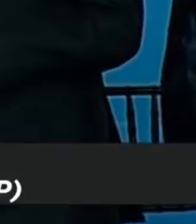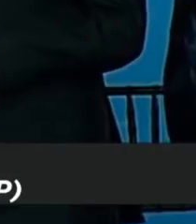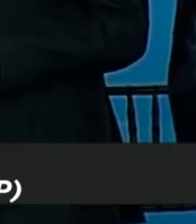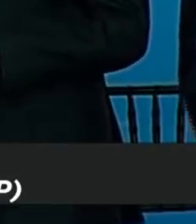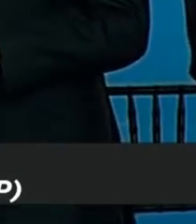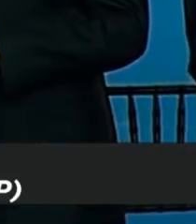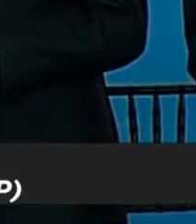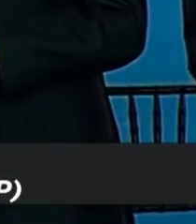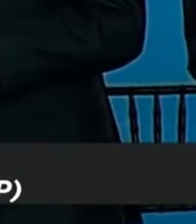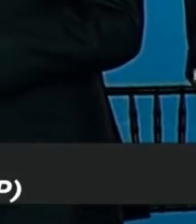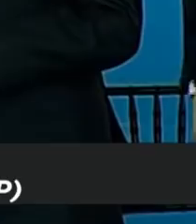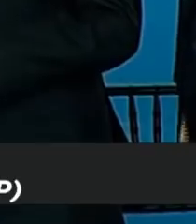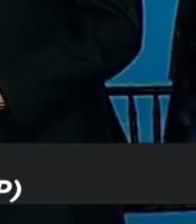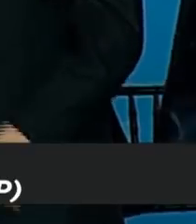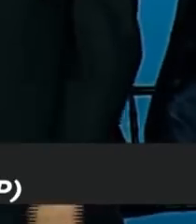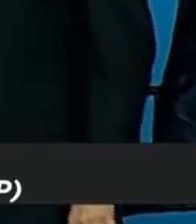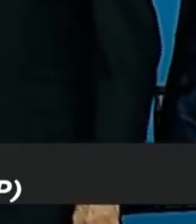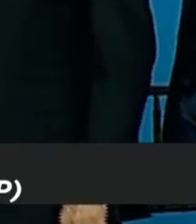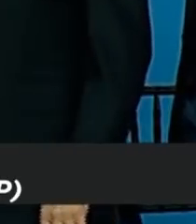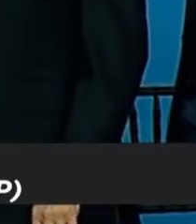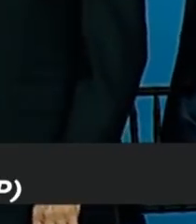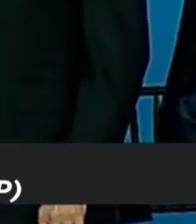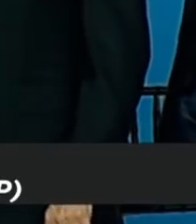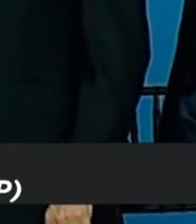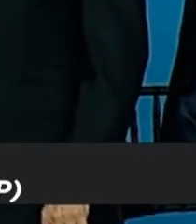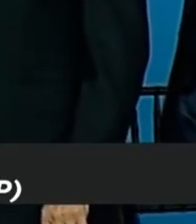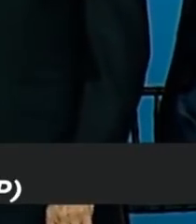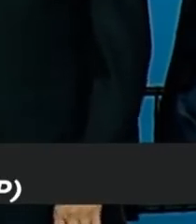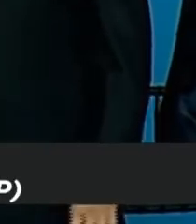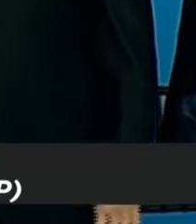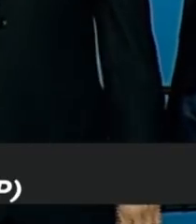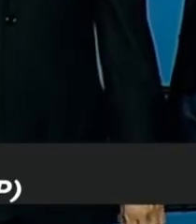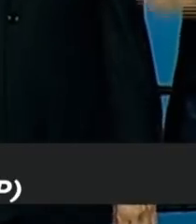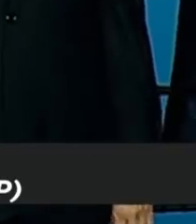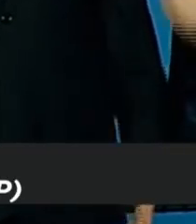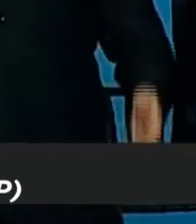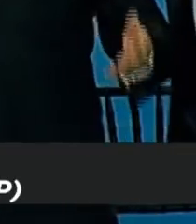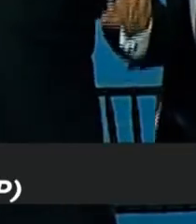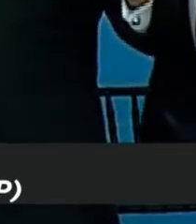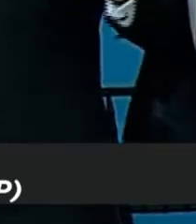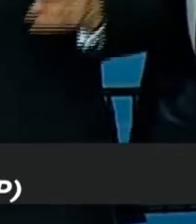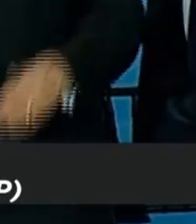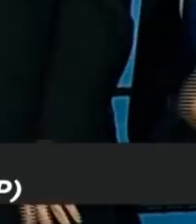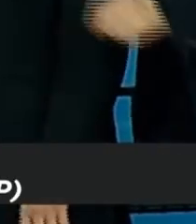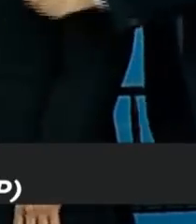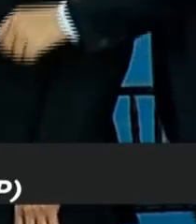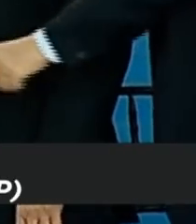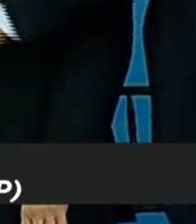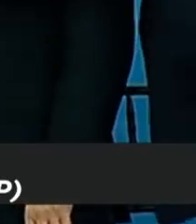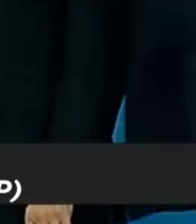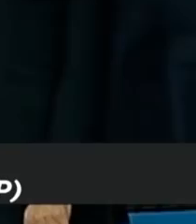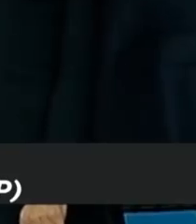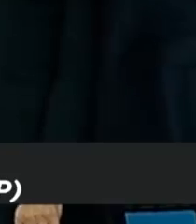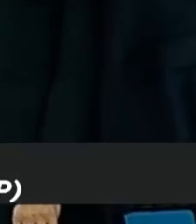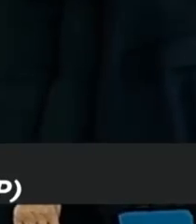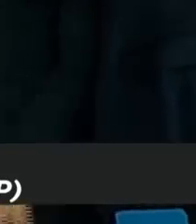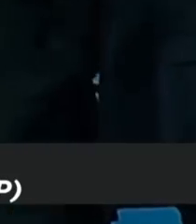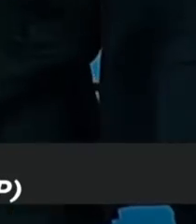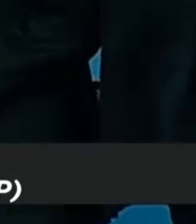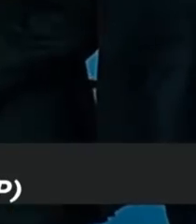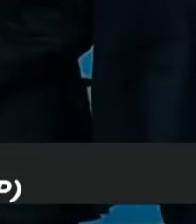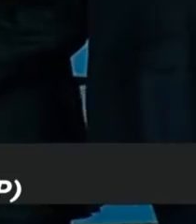placa comemorativa alusiva à entrega de infraestrutura operacional do Centro de Operações